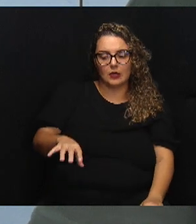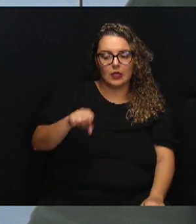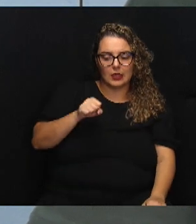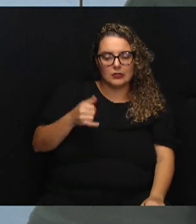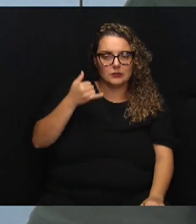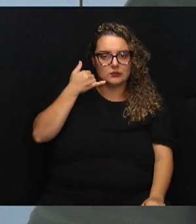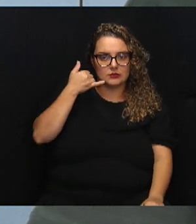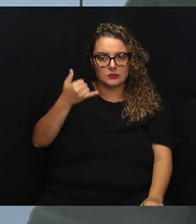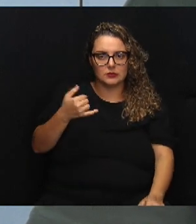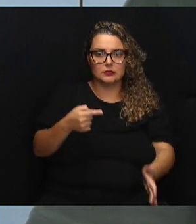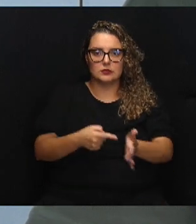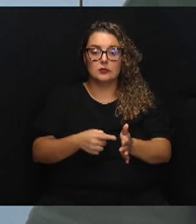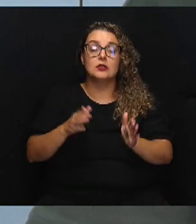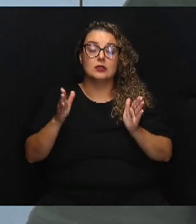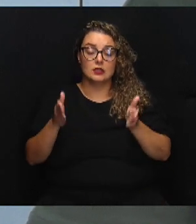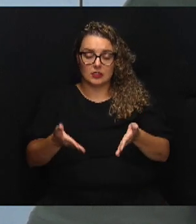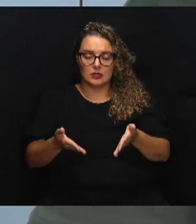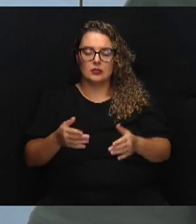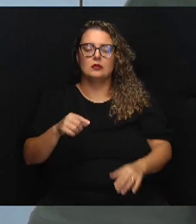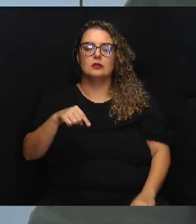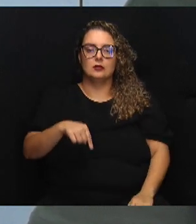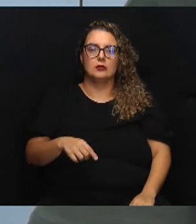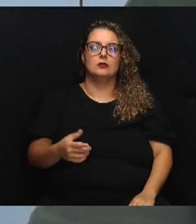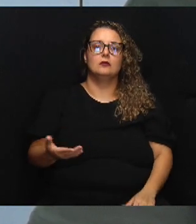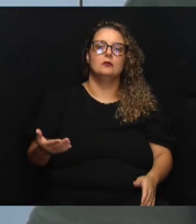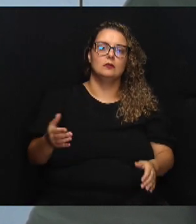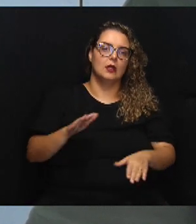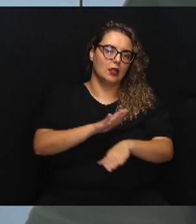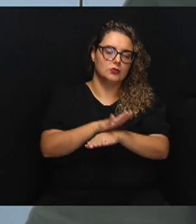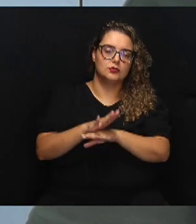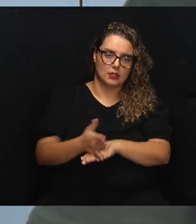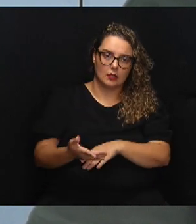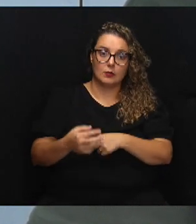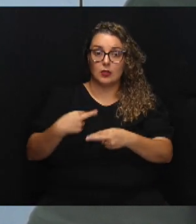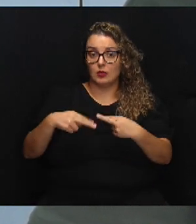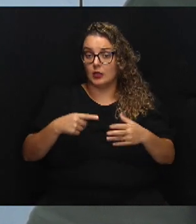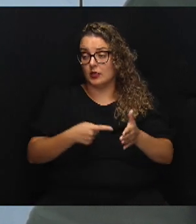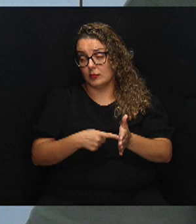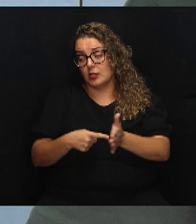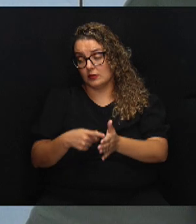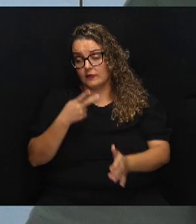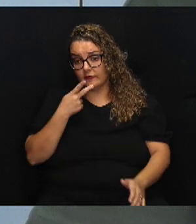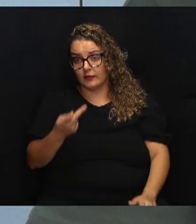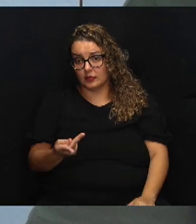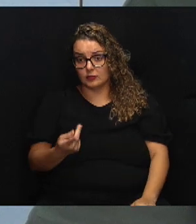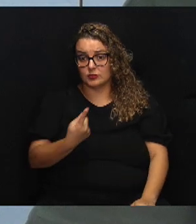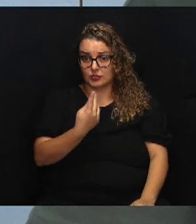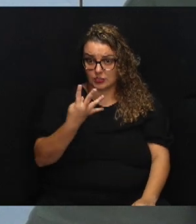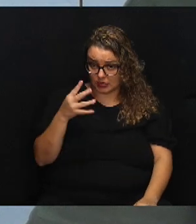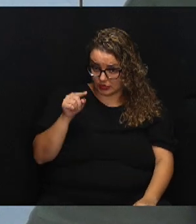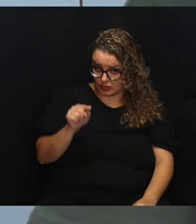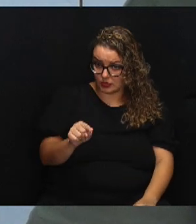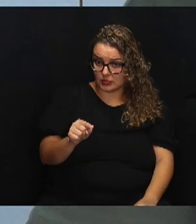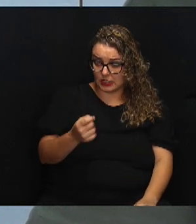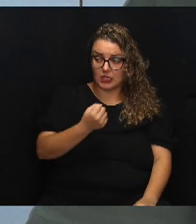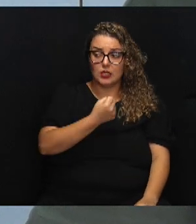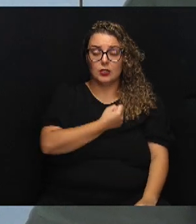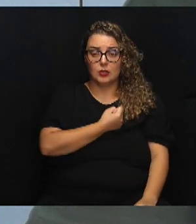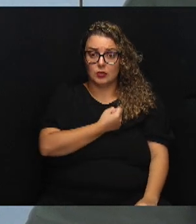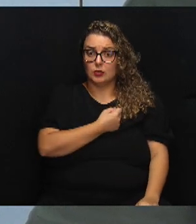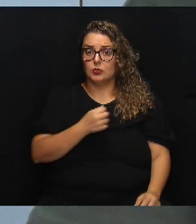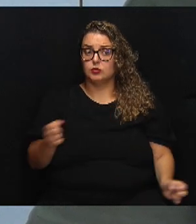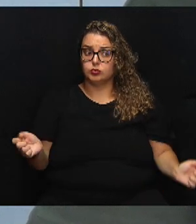certeza isso daí vai ajudar. Mas na questão das denúncias, que você falou aí de 14 mil, é um número